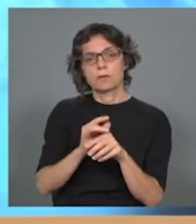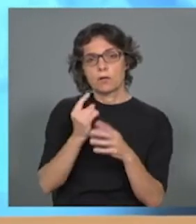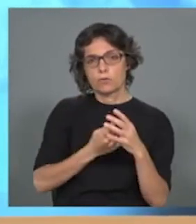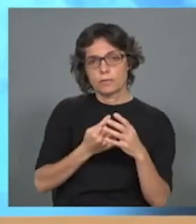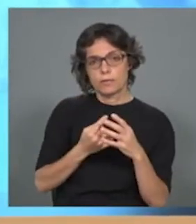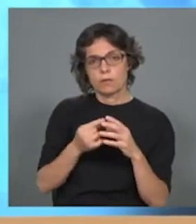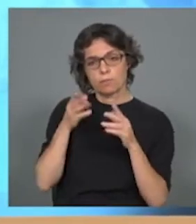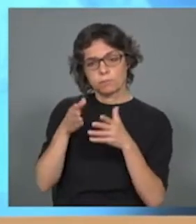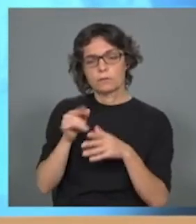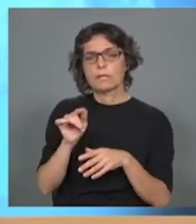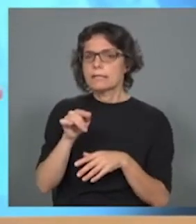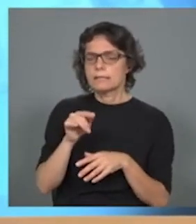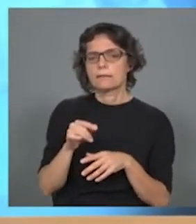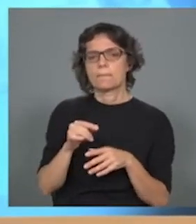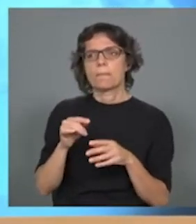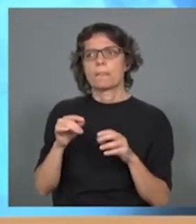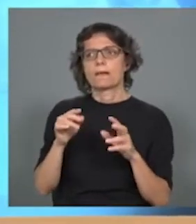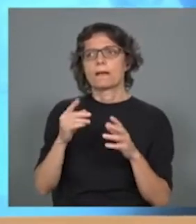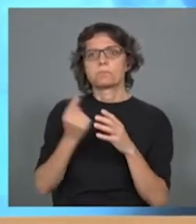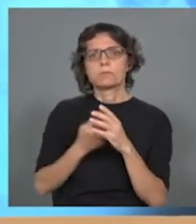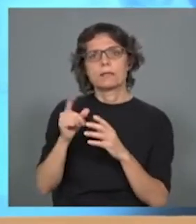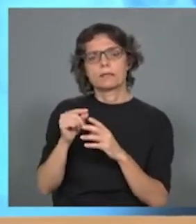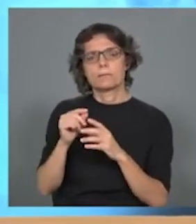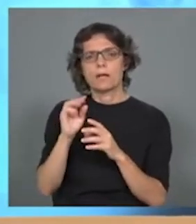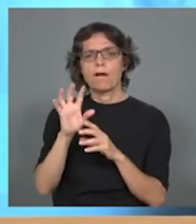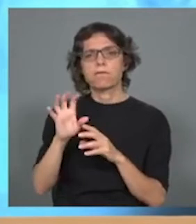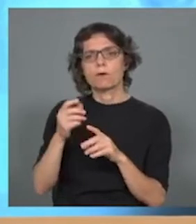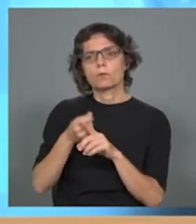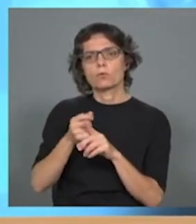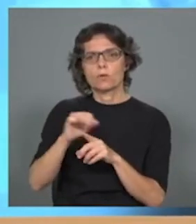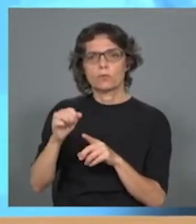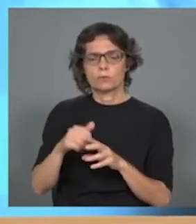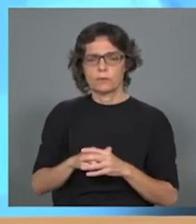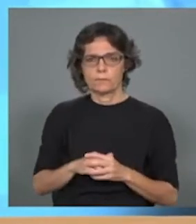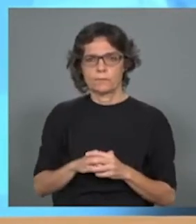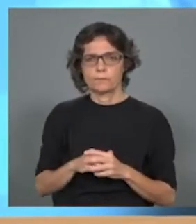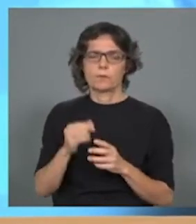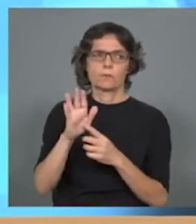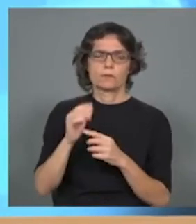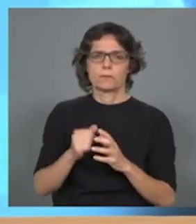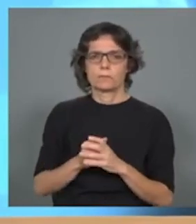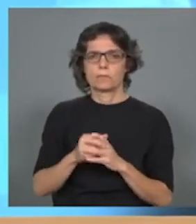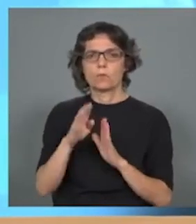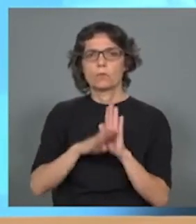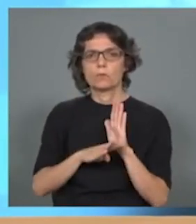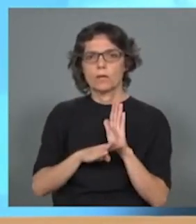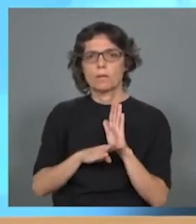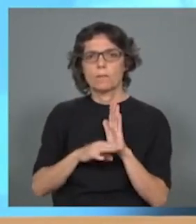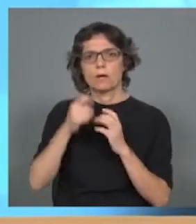e as ferramentas que se usam para combater a solidão. Estou-me a lembrar do programa Humanamente